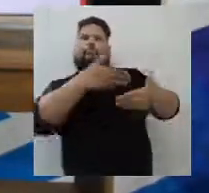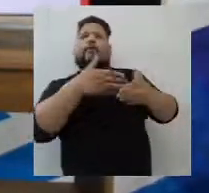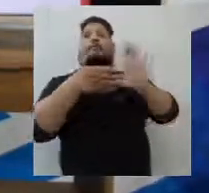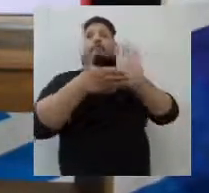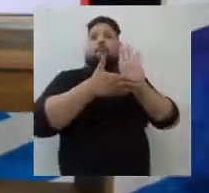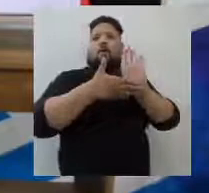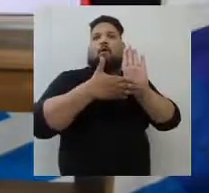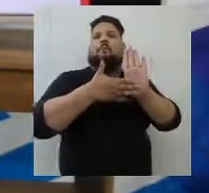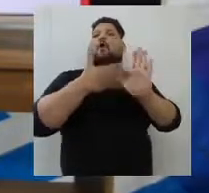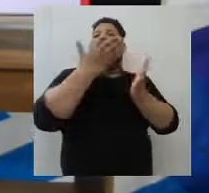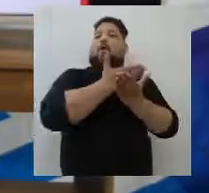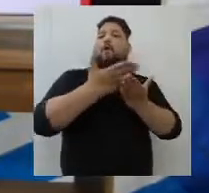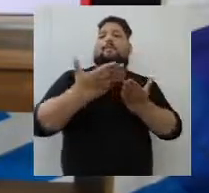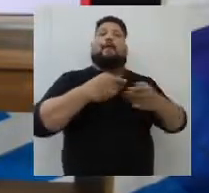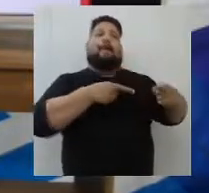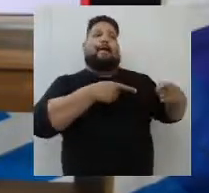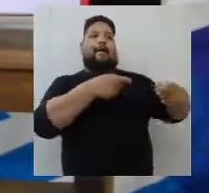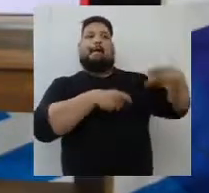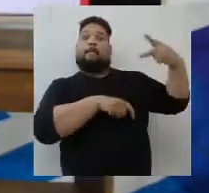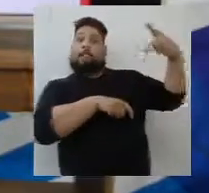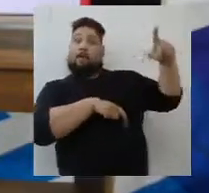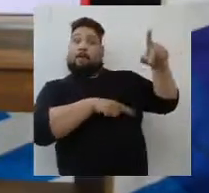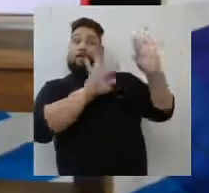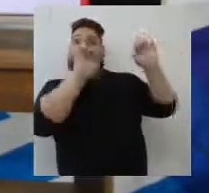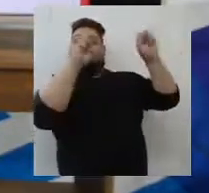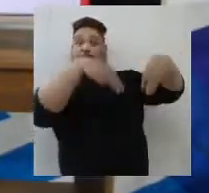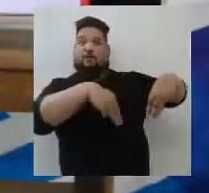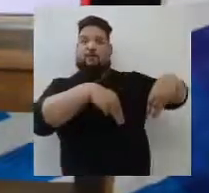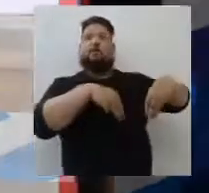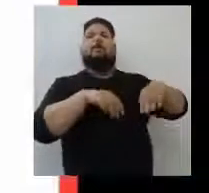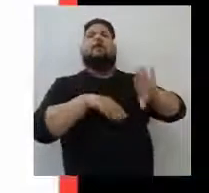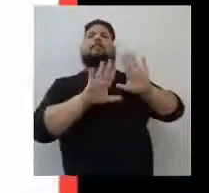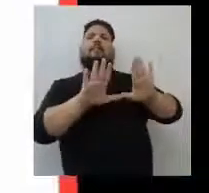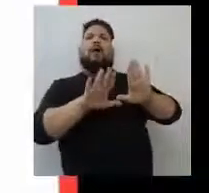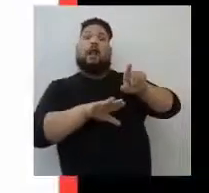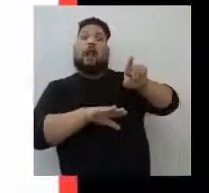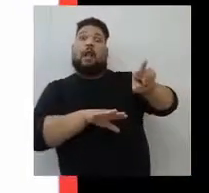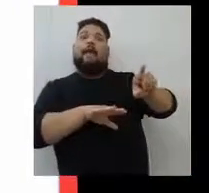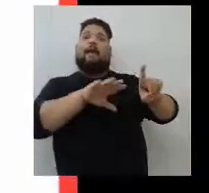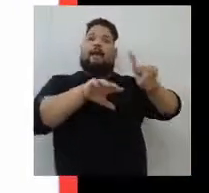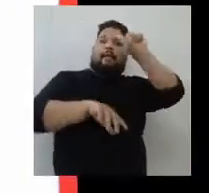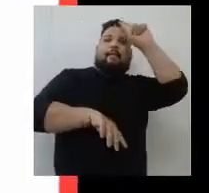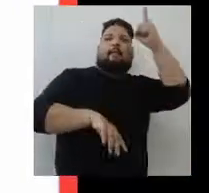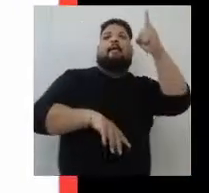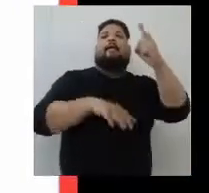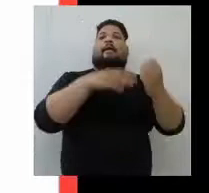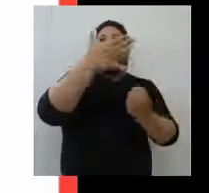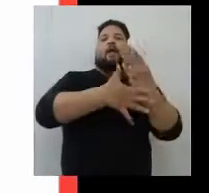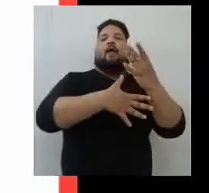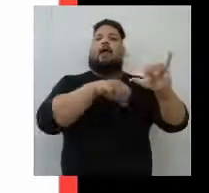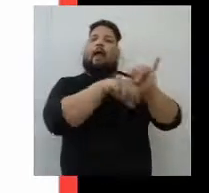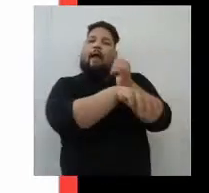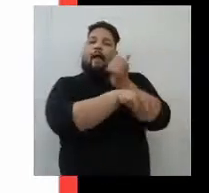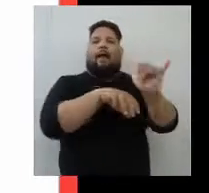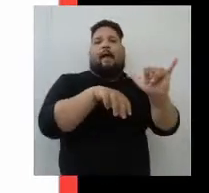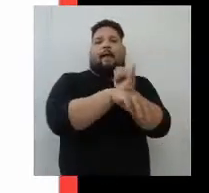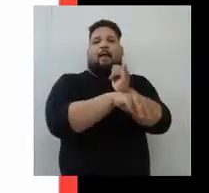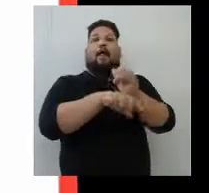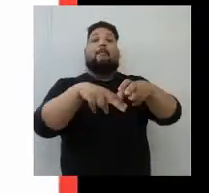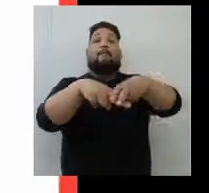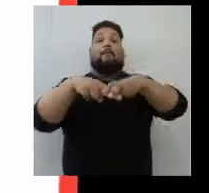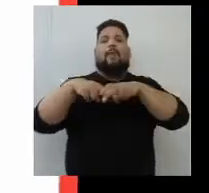proposto desde o final da Guerra do Paraguai. E ele surge como uma alternativa, sobretudo, com a